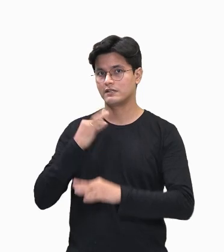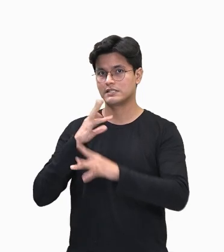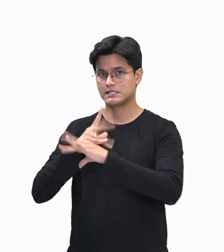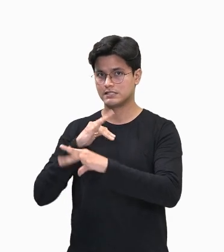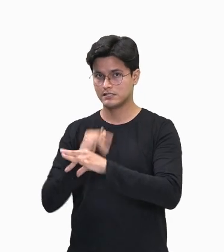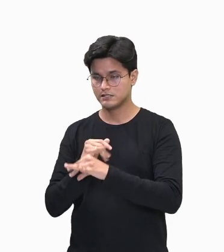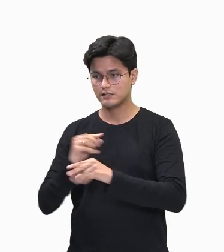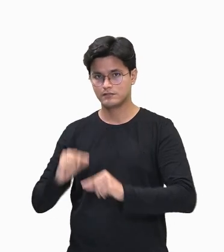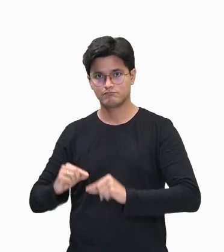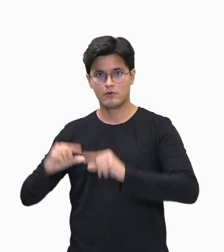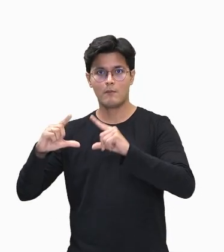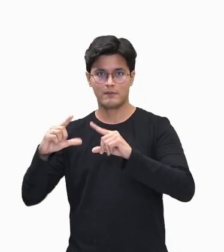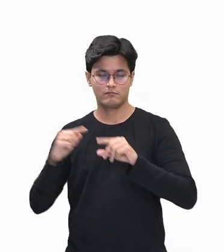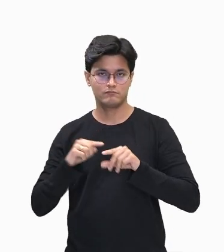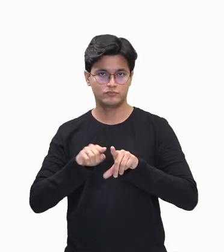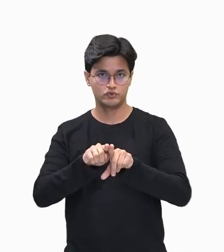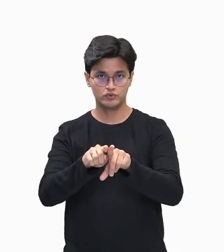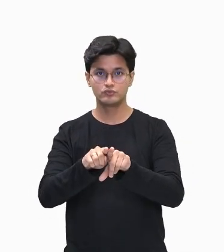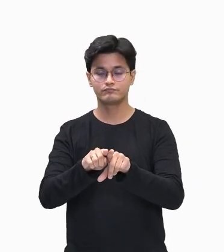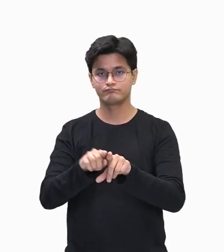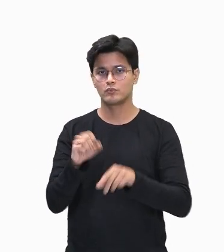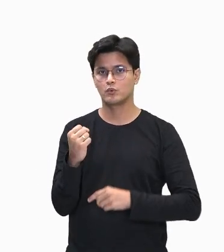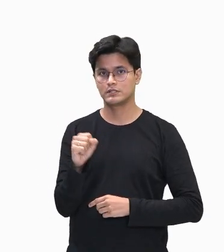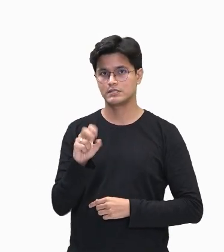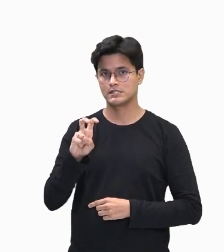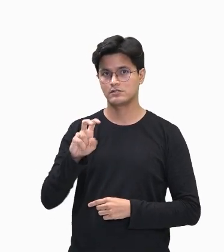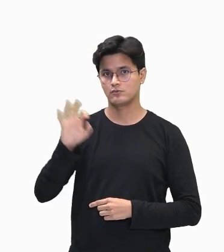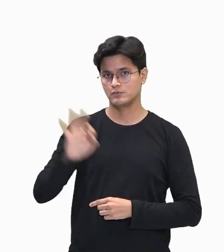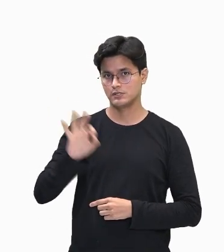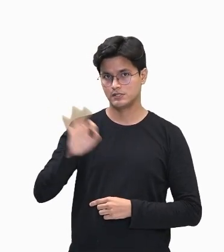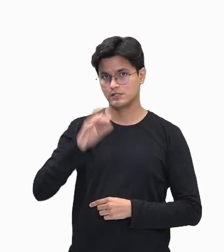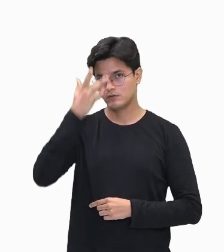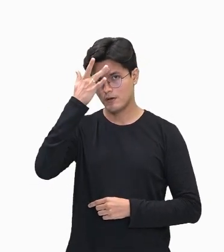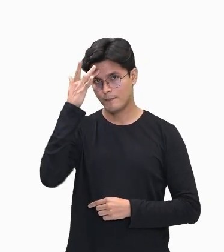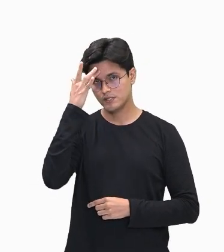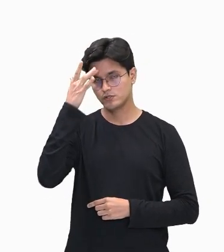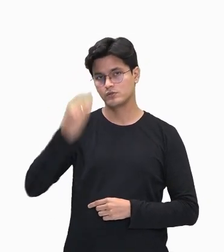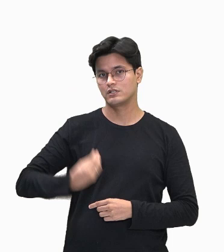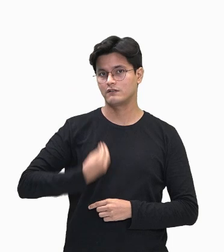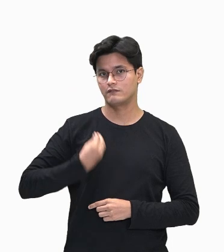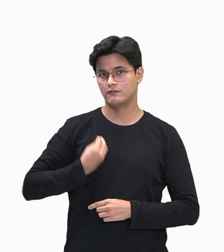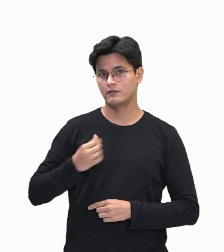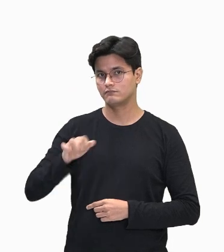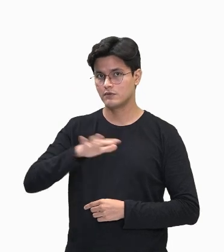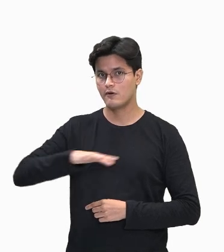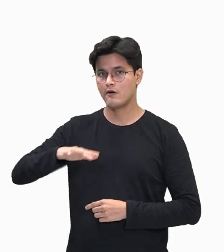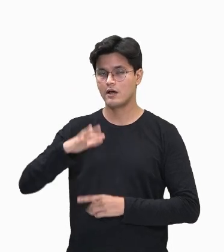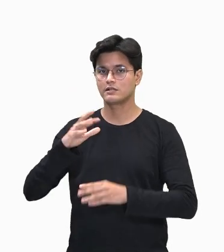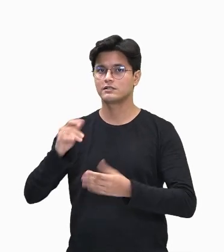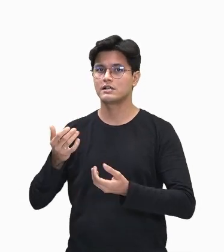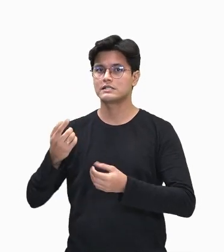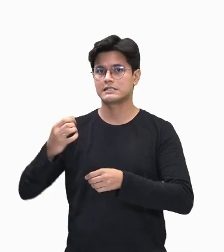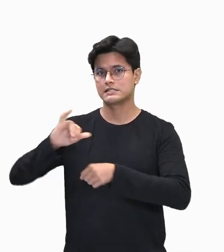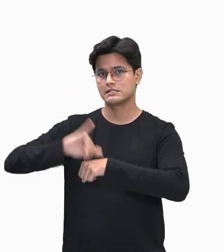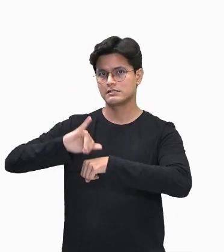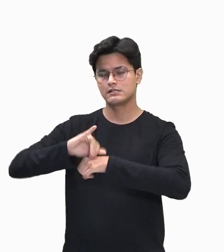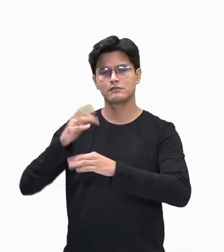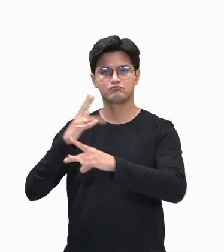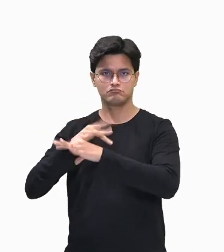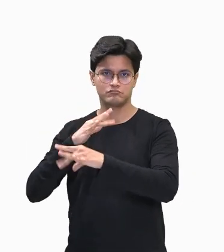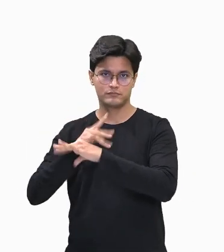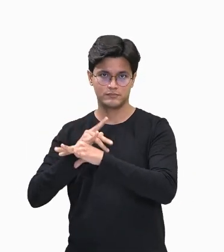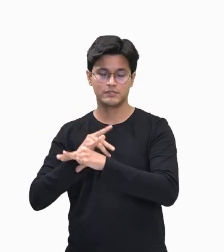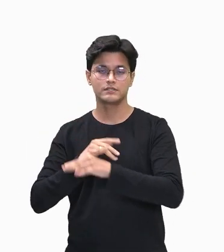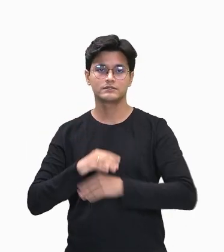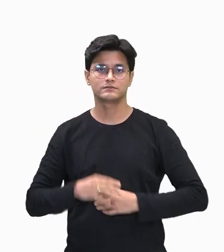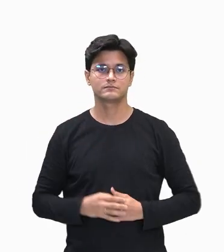temos 85% das pessoas no território brasileiro vivendo em cidades, E aí,